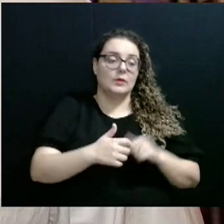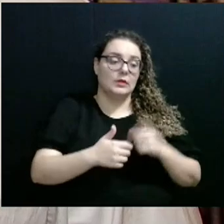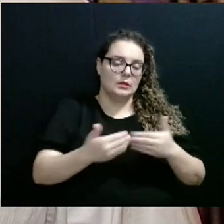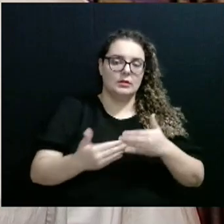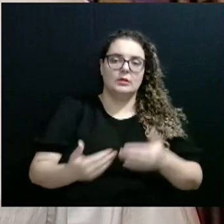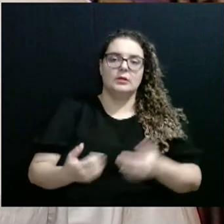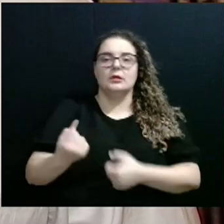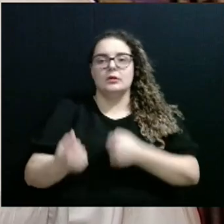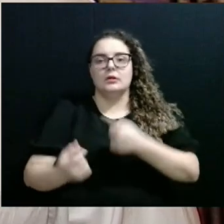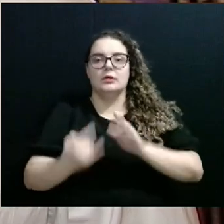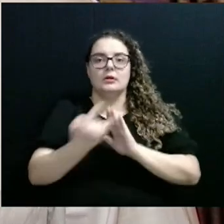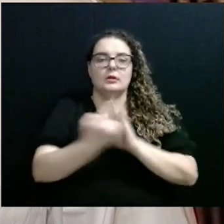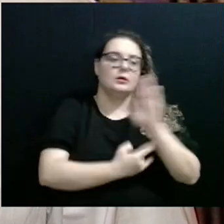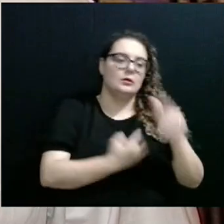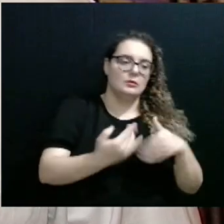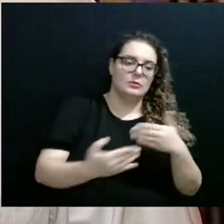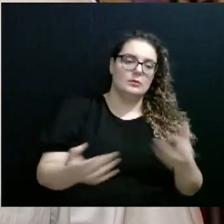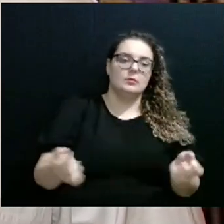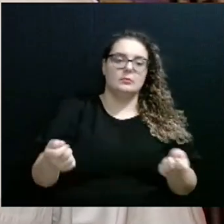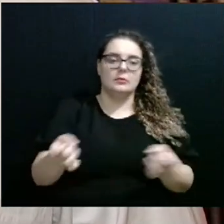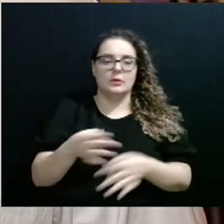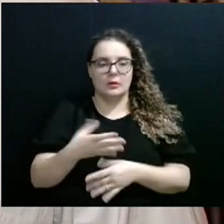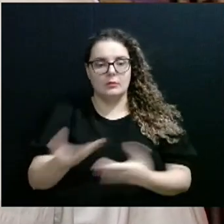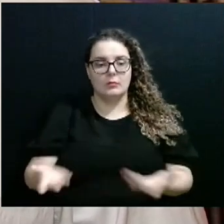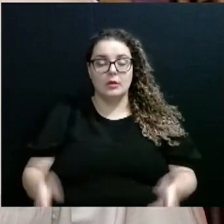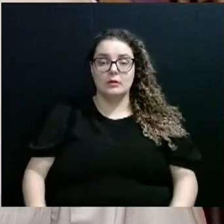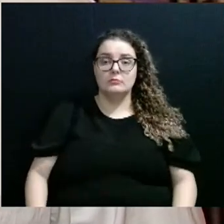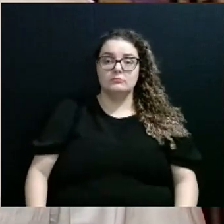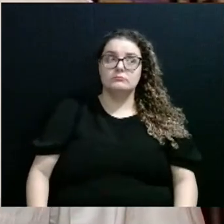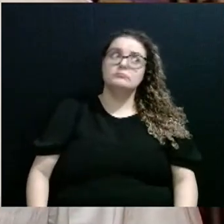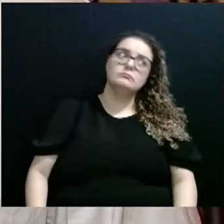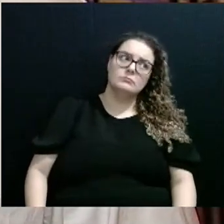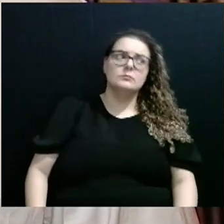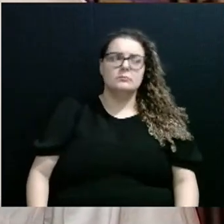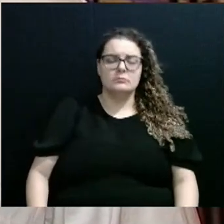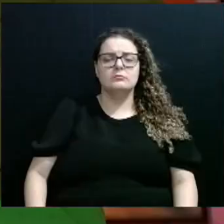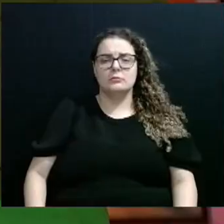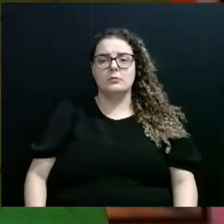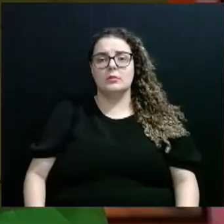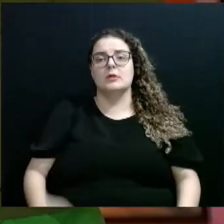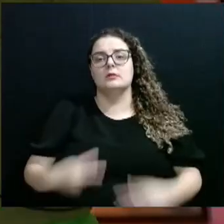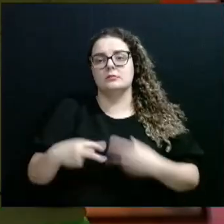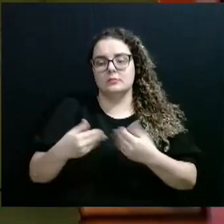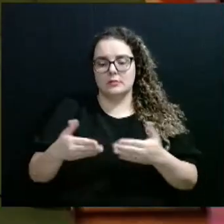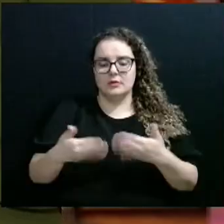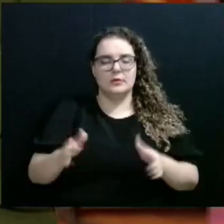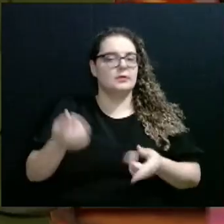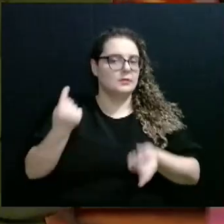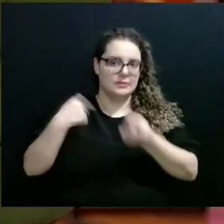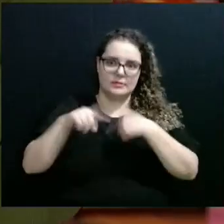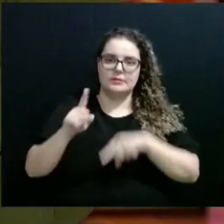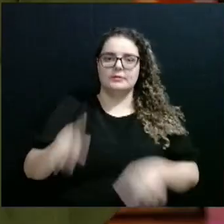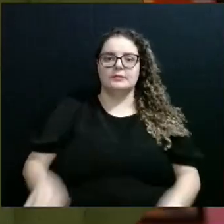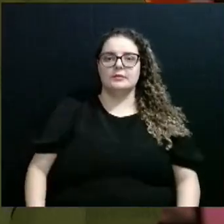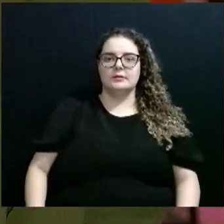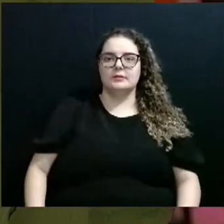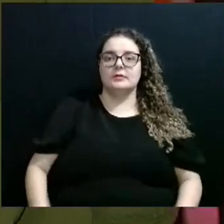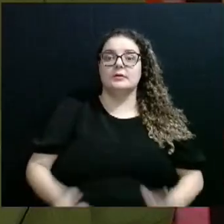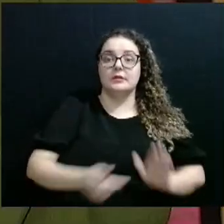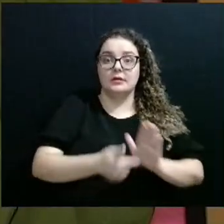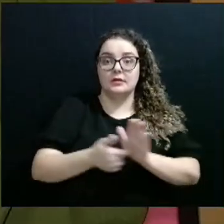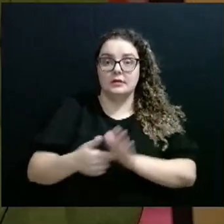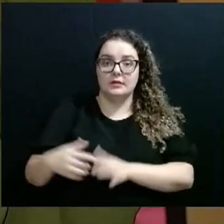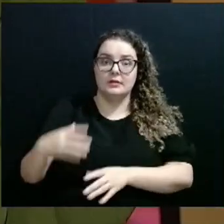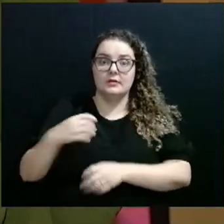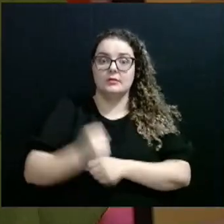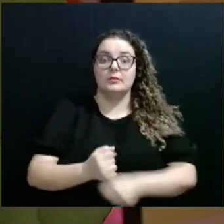ser sanada. Mas foi inaugurada e está sendo um sucesso. A mostra é composta por 13